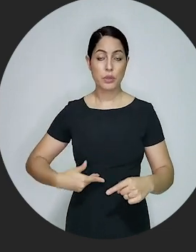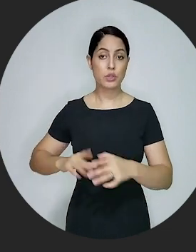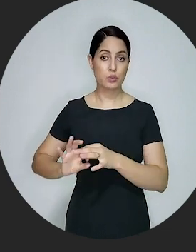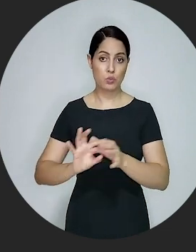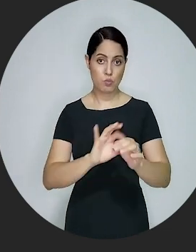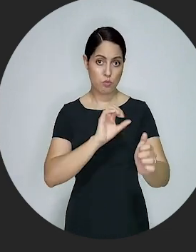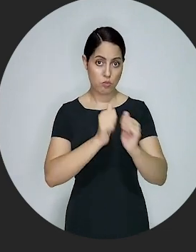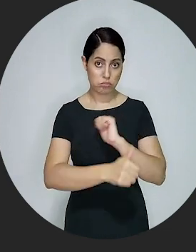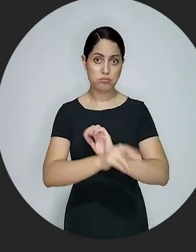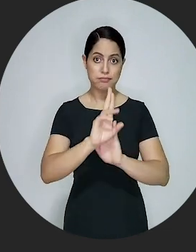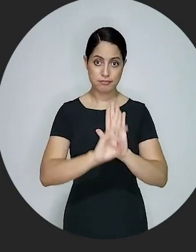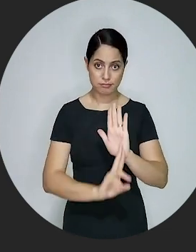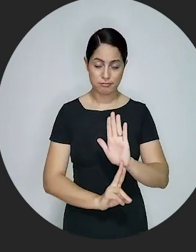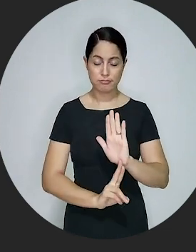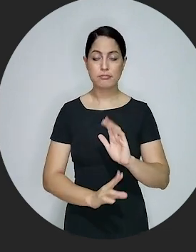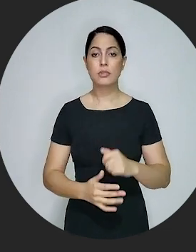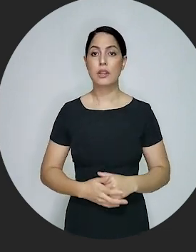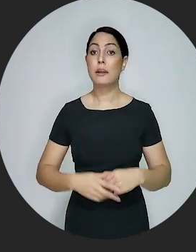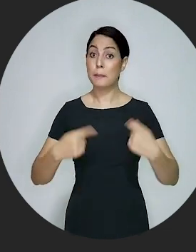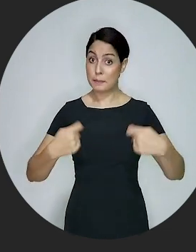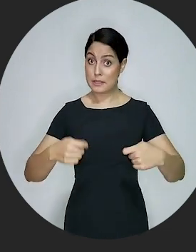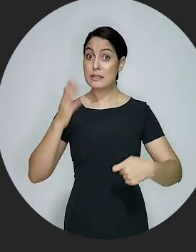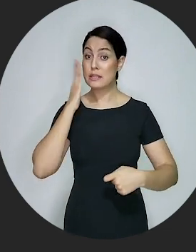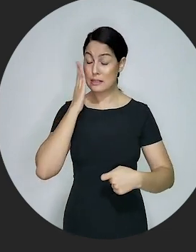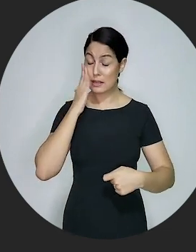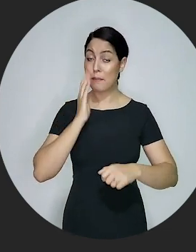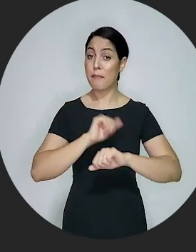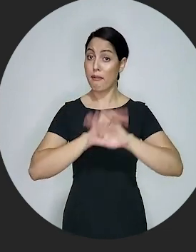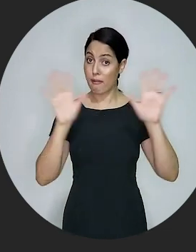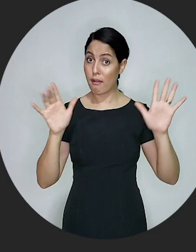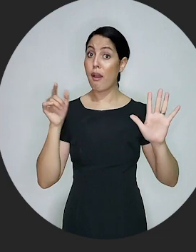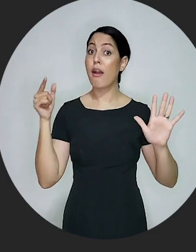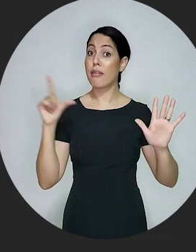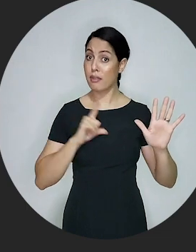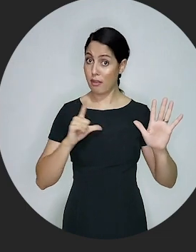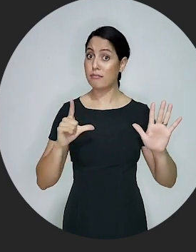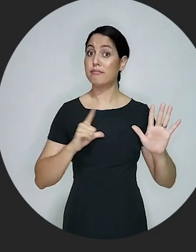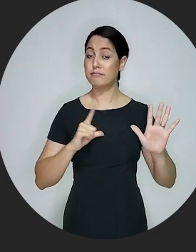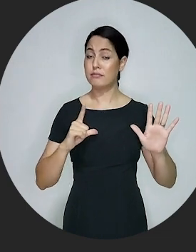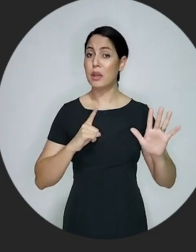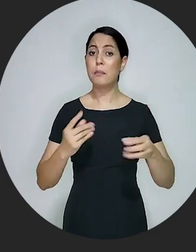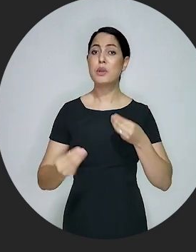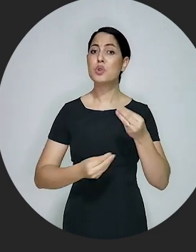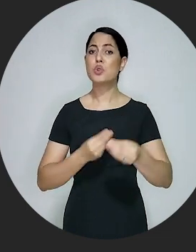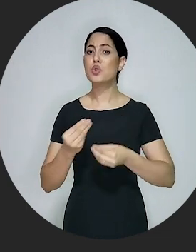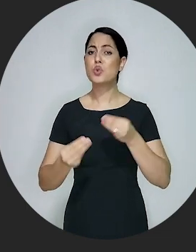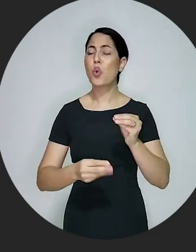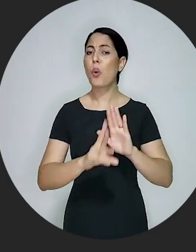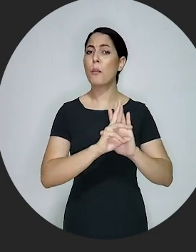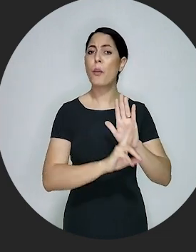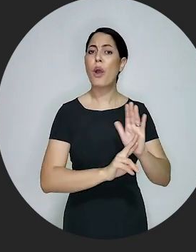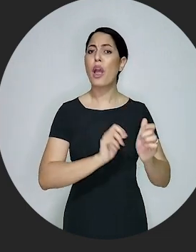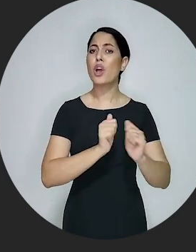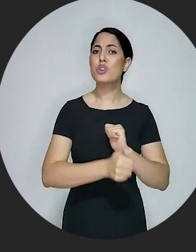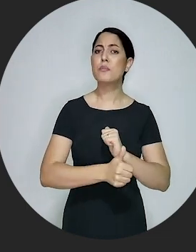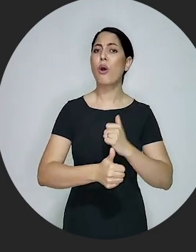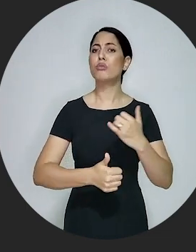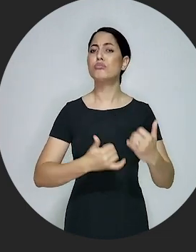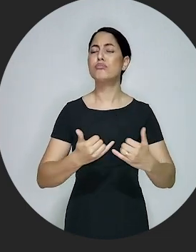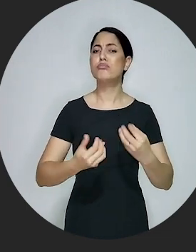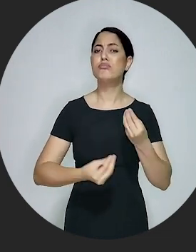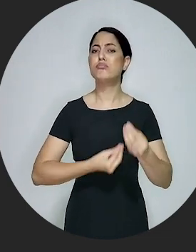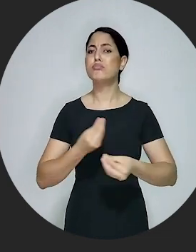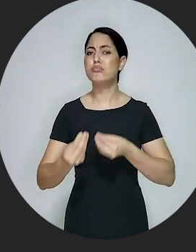mais importantes na regulamentação do jogo, saber que custos sociais existem, quais as componentes básicas dos sistemas legais